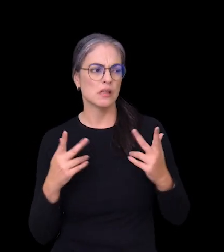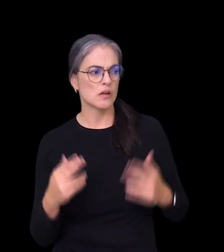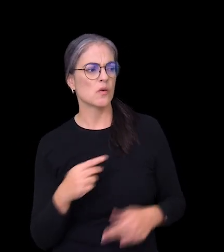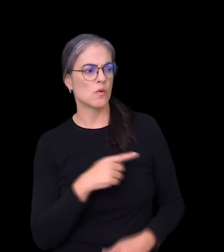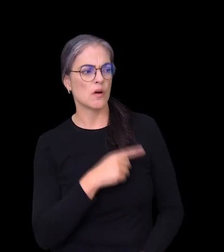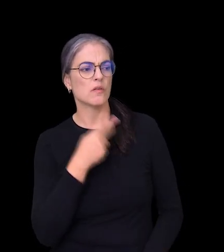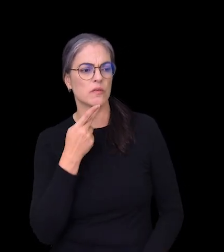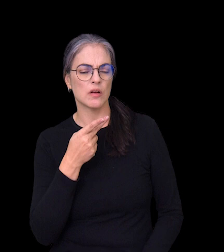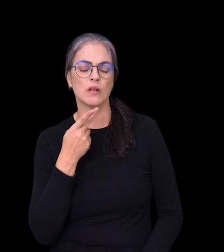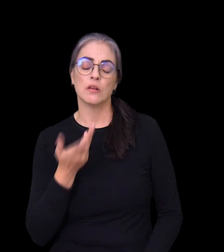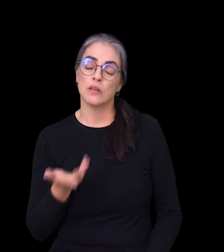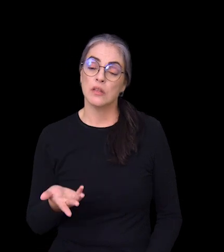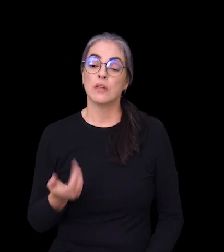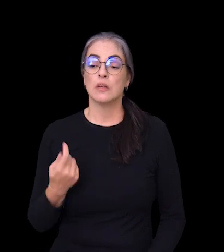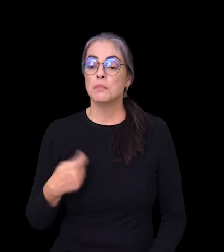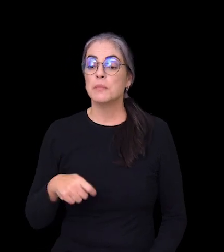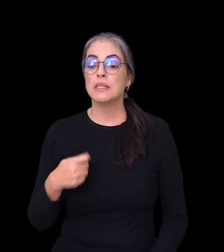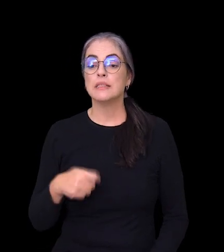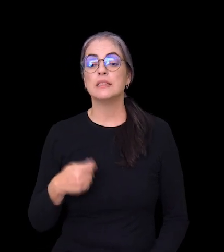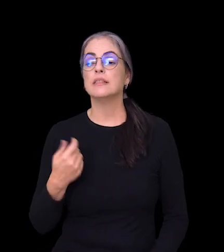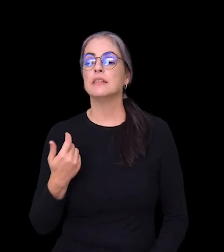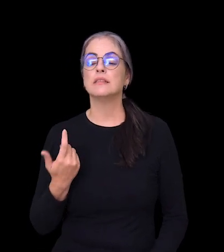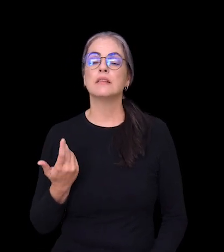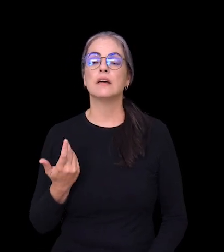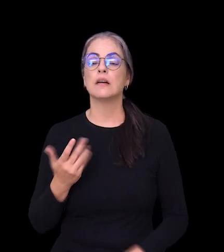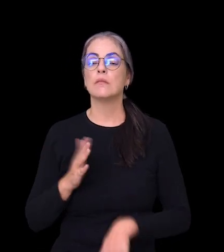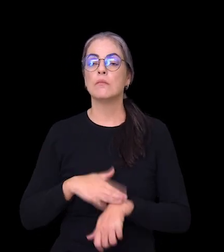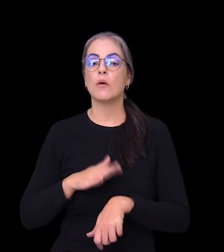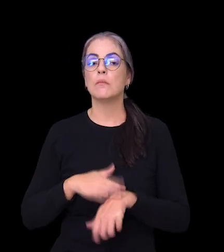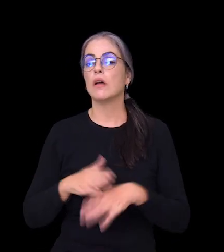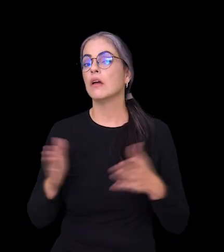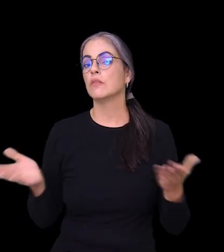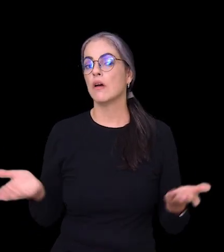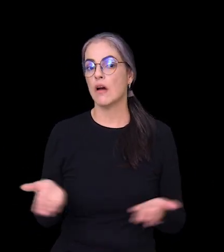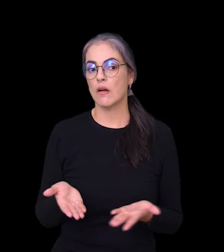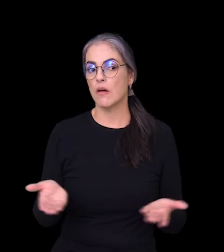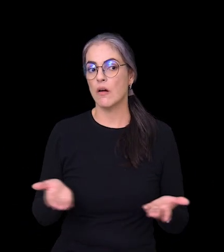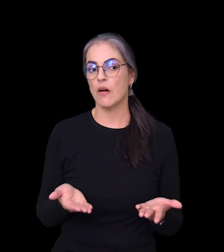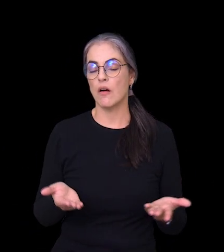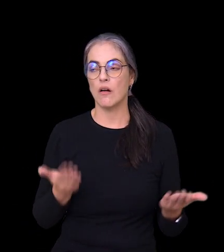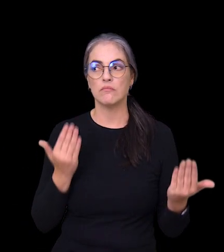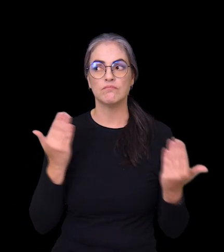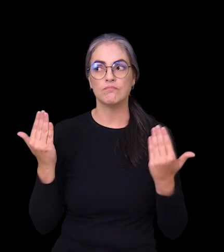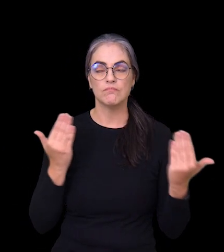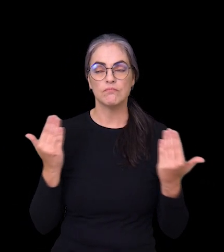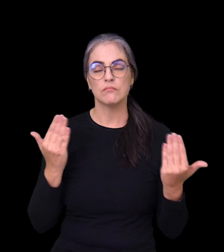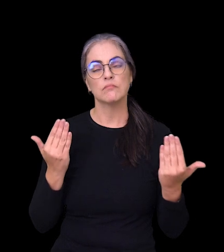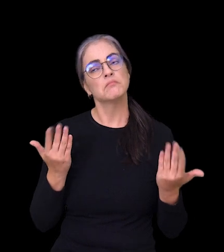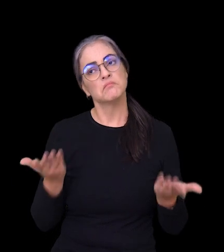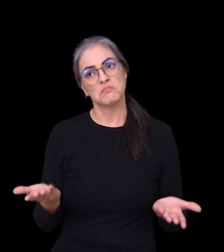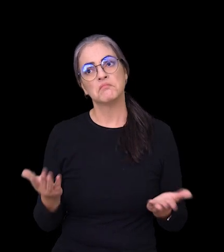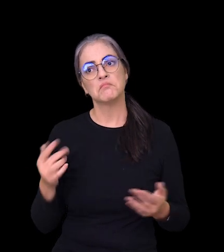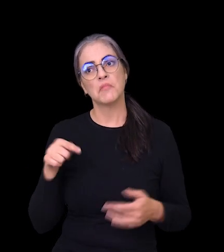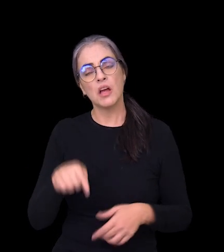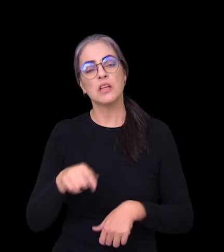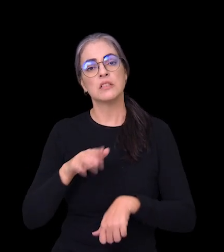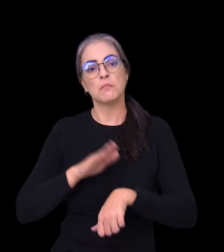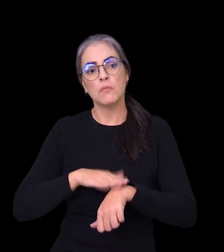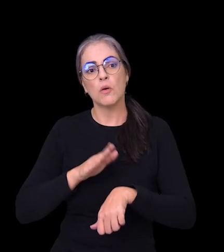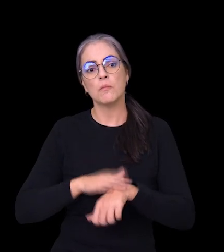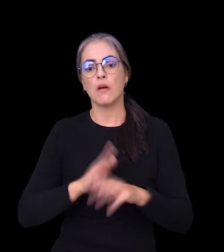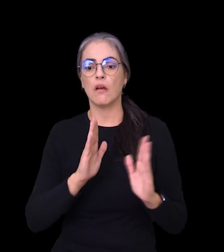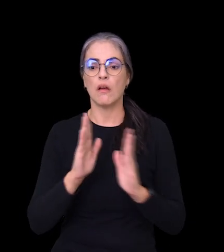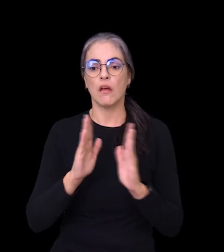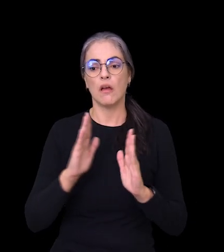gente precisa identificar esse momento da vida como um momento positivo, abordar esse momento como um momento de